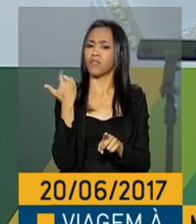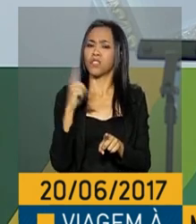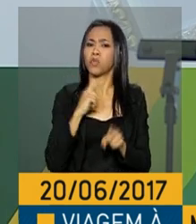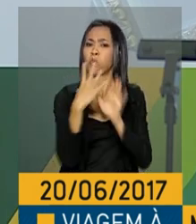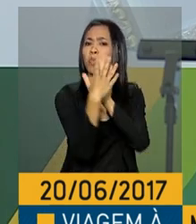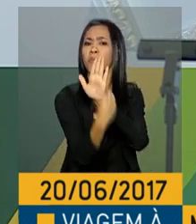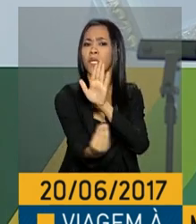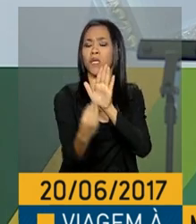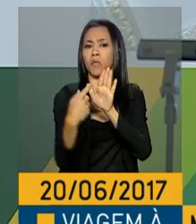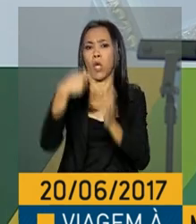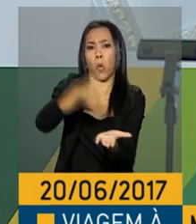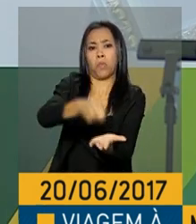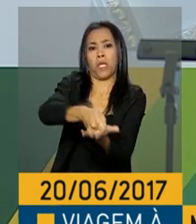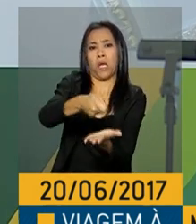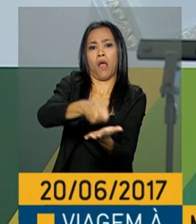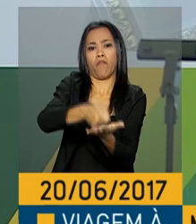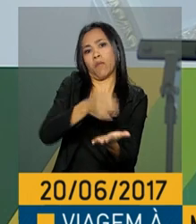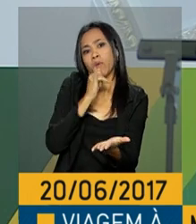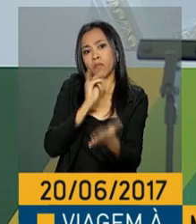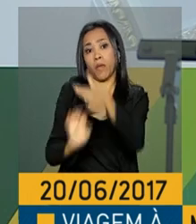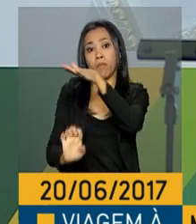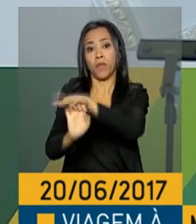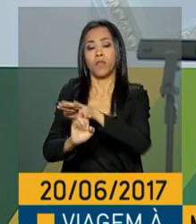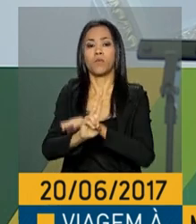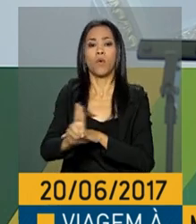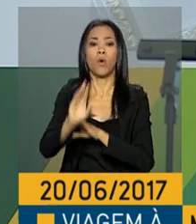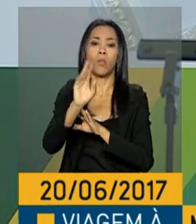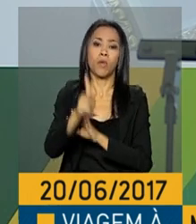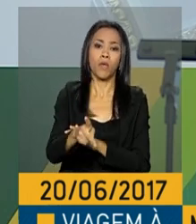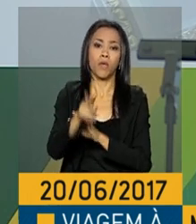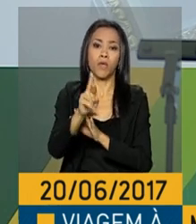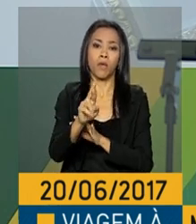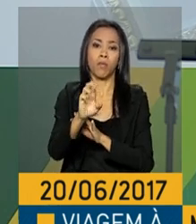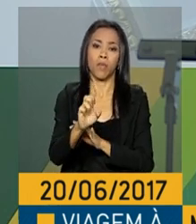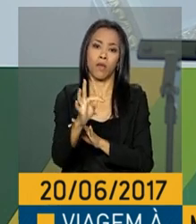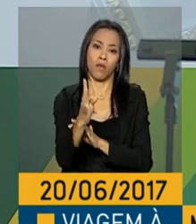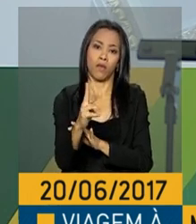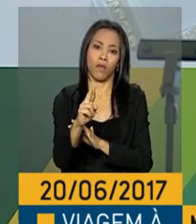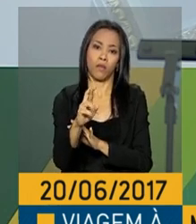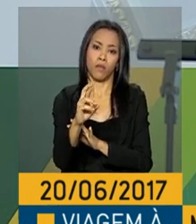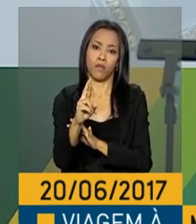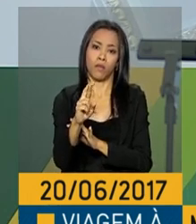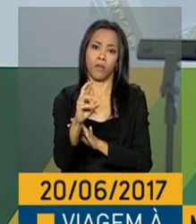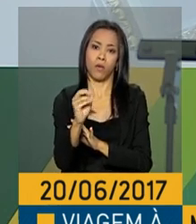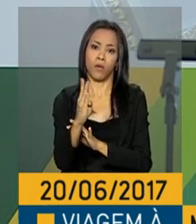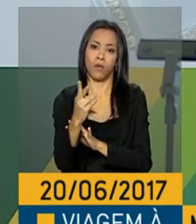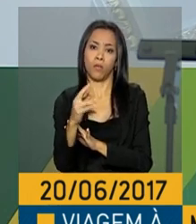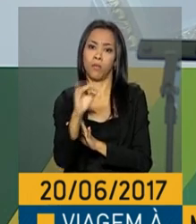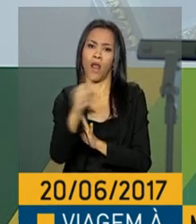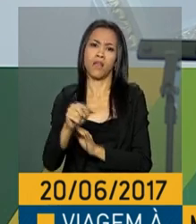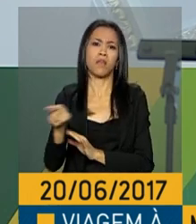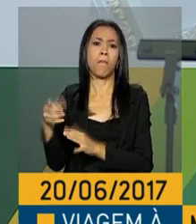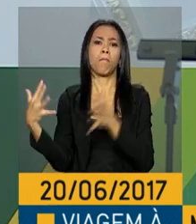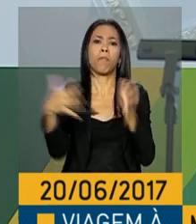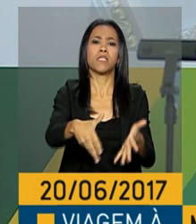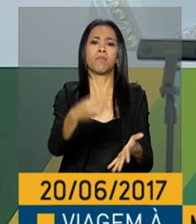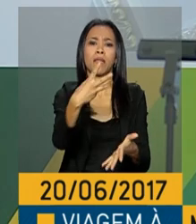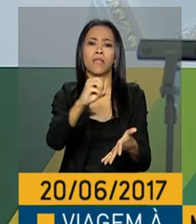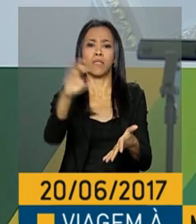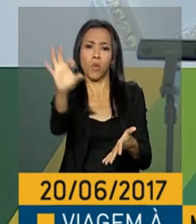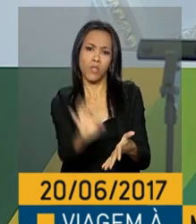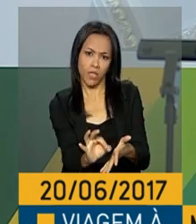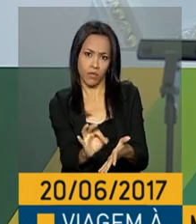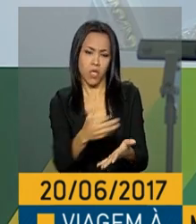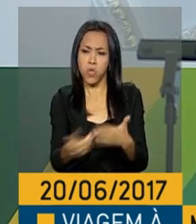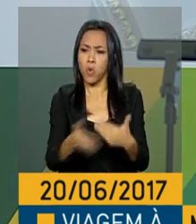estabelecia a obrigatoriedade, por exemplo, da Petrobras participar com 30% ao menos, em todo e qualquer projeto, fosse